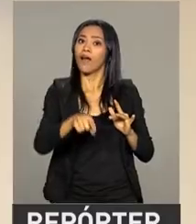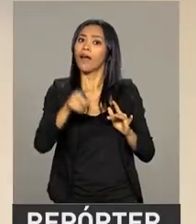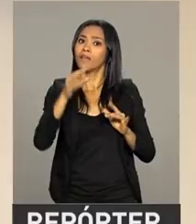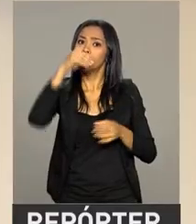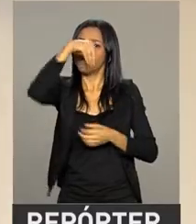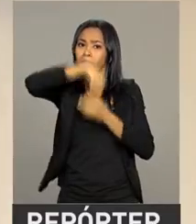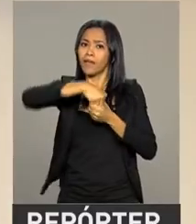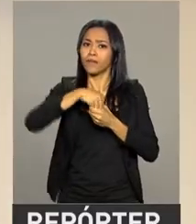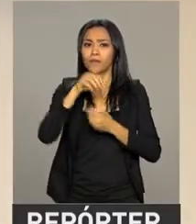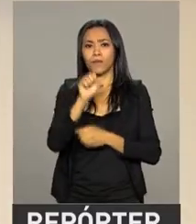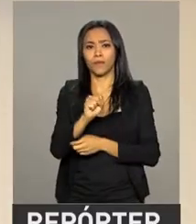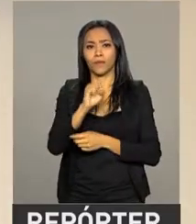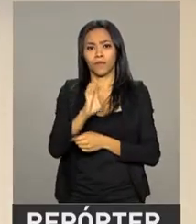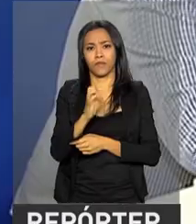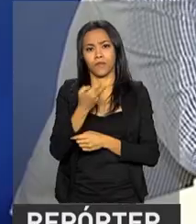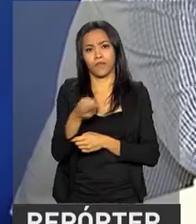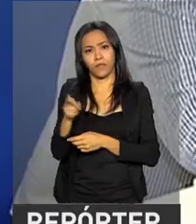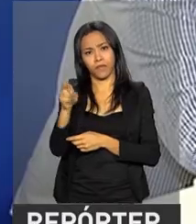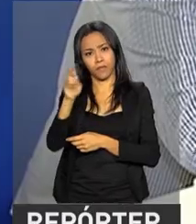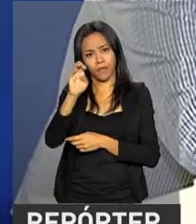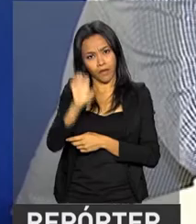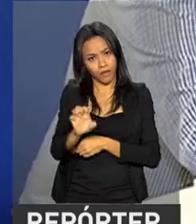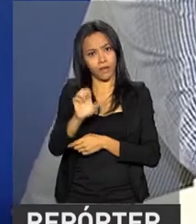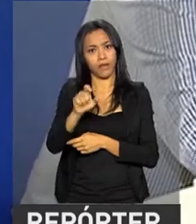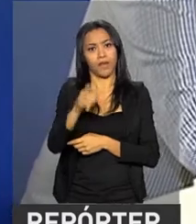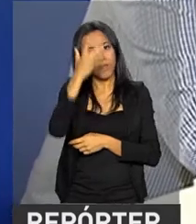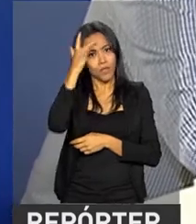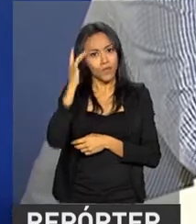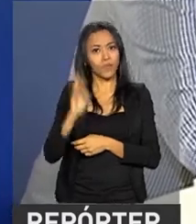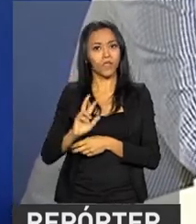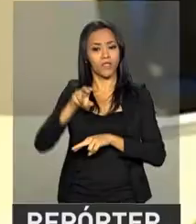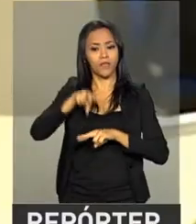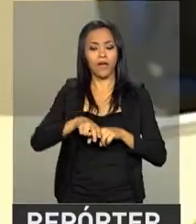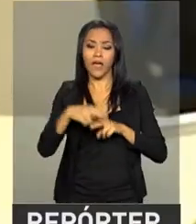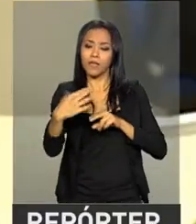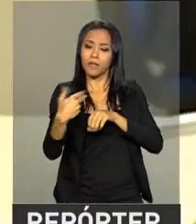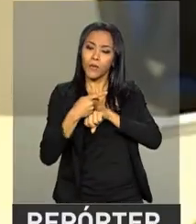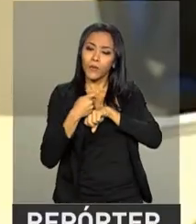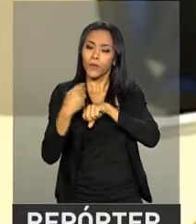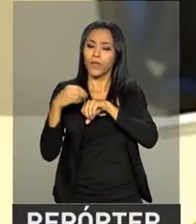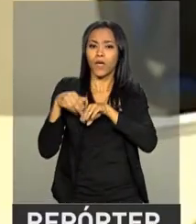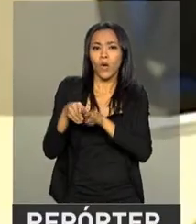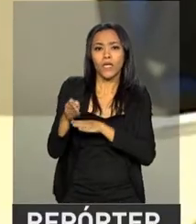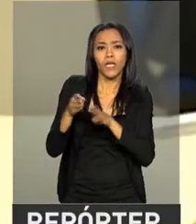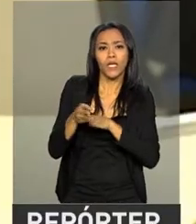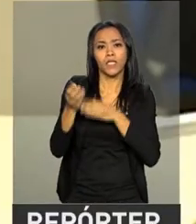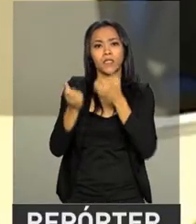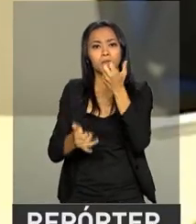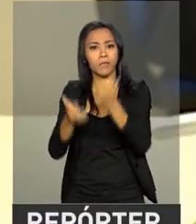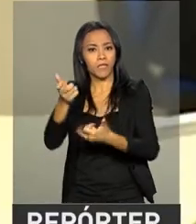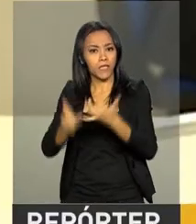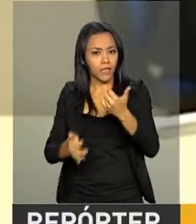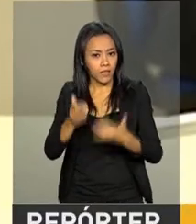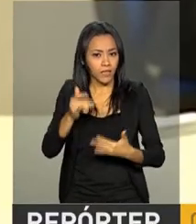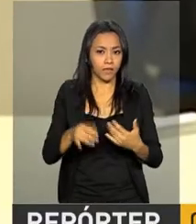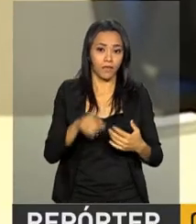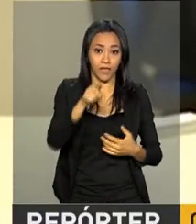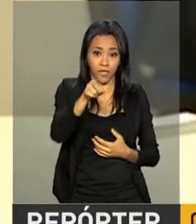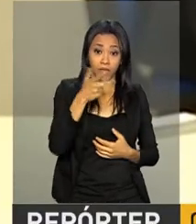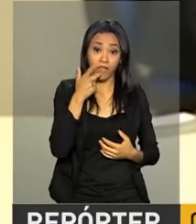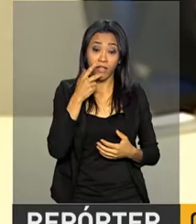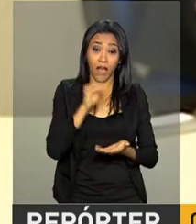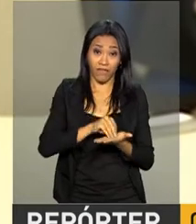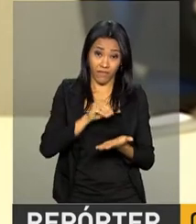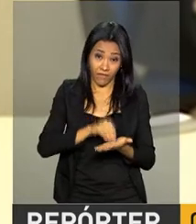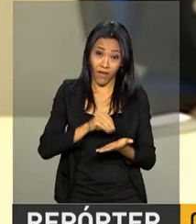nas unidades do sebrae uma conversa com os agentes das instituições financeiras importante orientação porque assim com uma falta de crédito